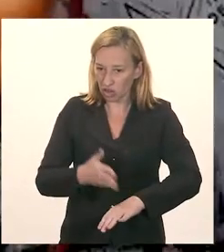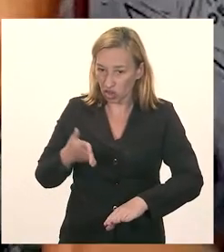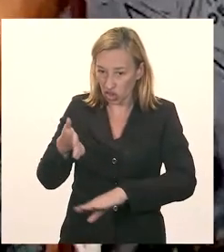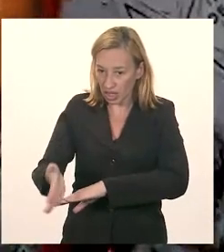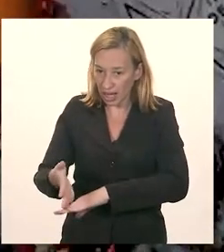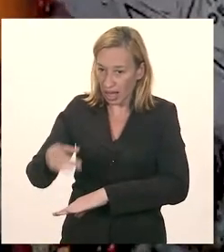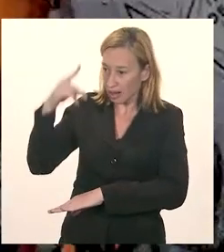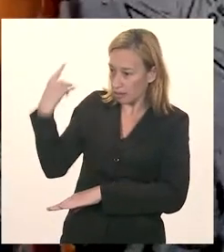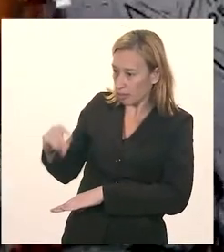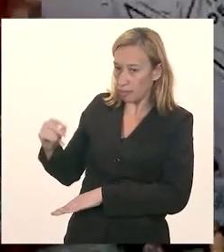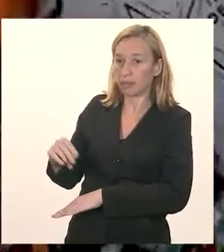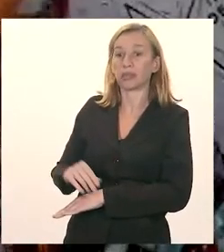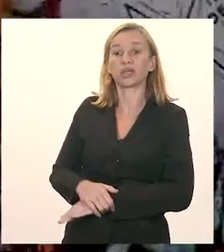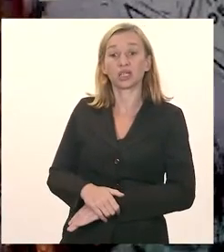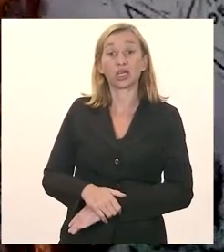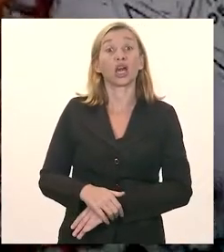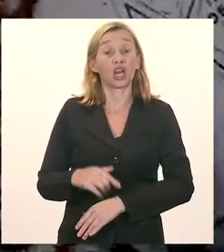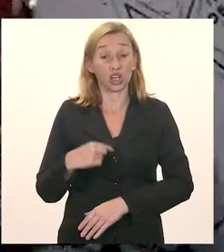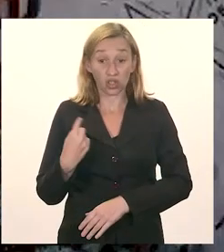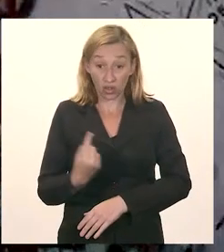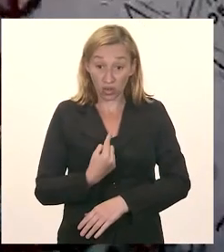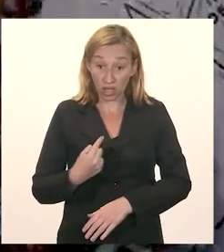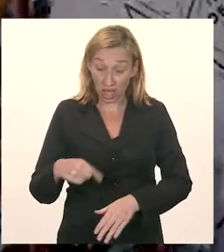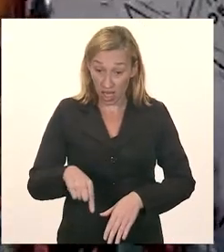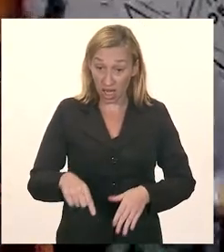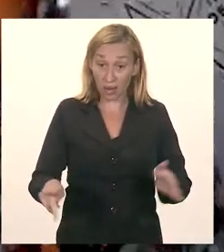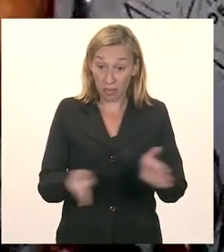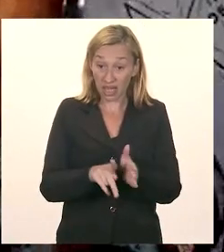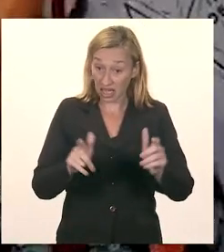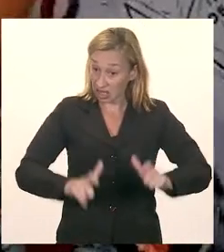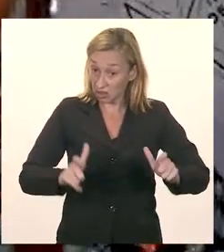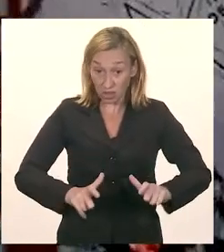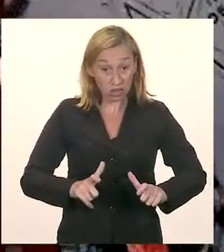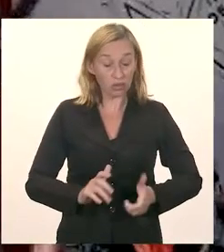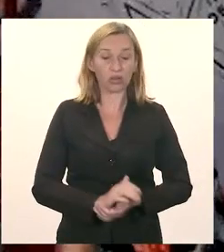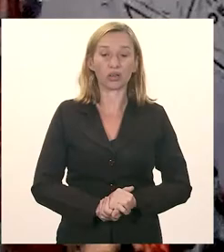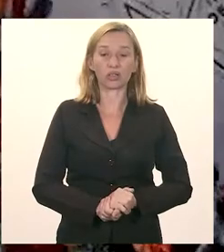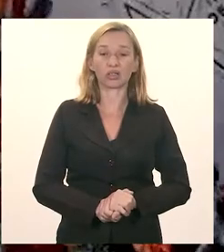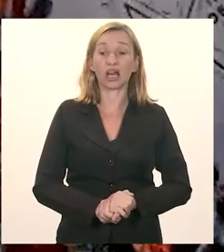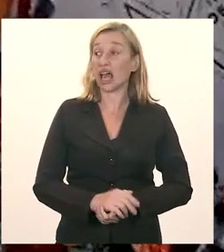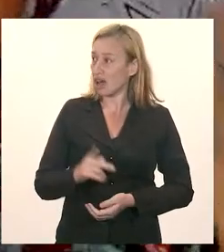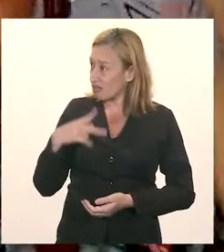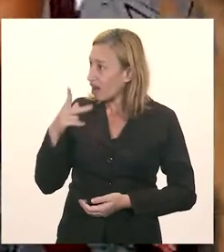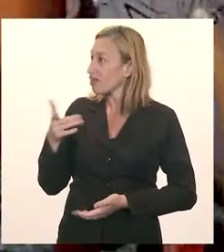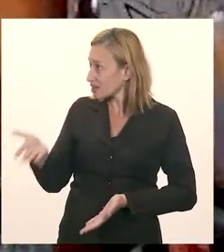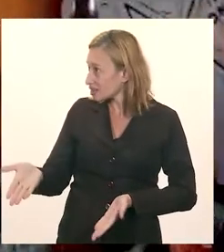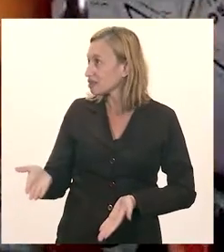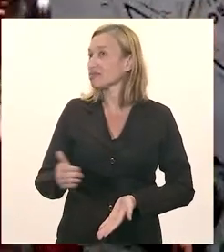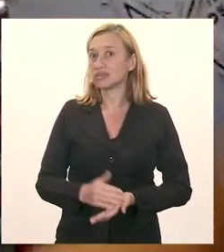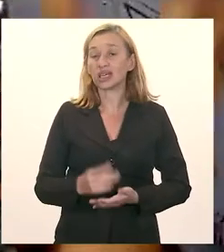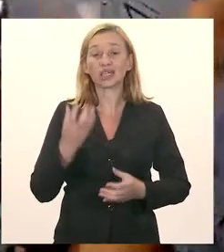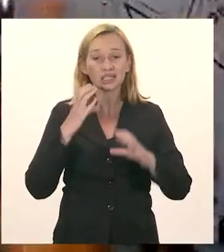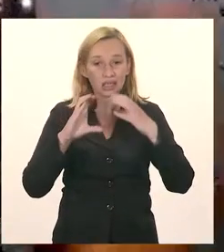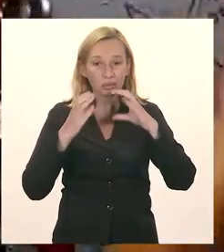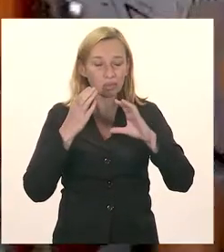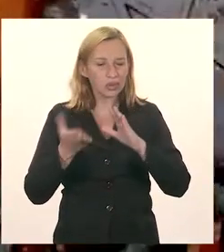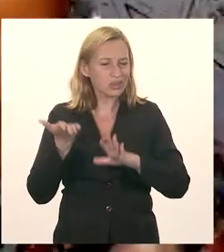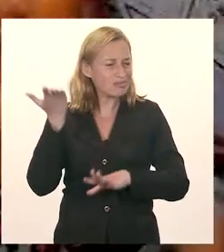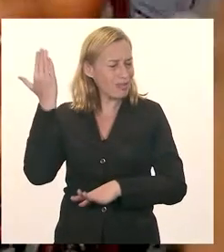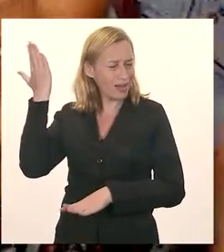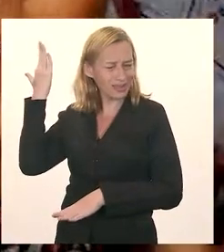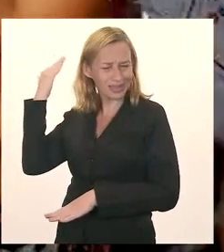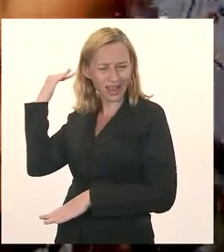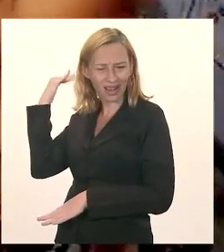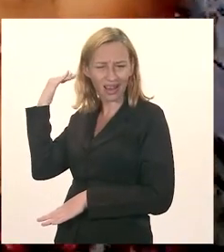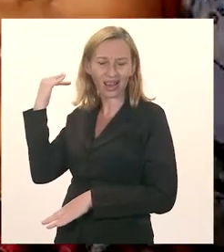vier, pau há de levar, porque a gente está no nosso território, tá entendendo? Então, começa assim. Então, essa música que veio da